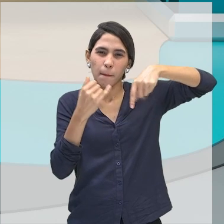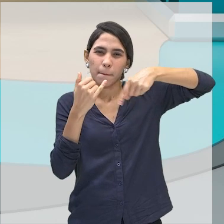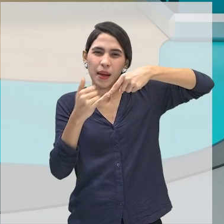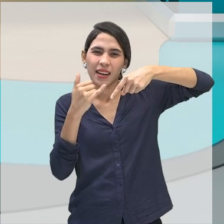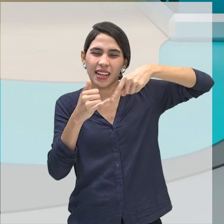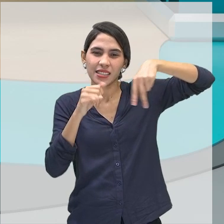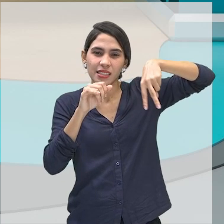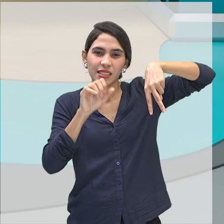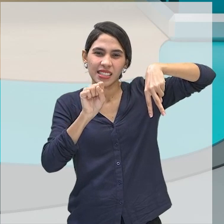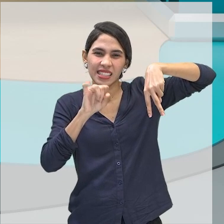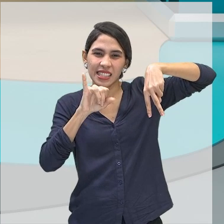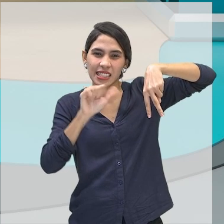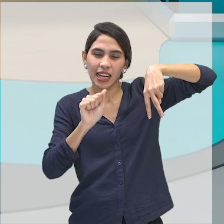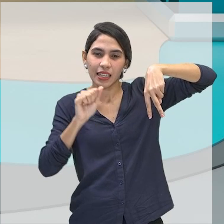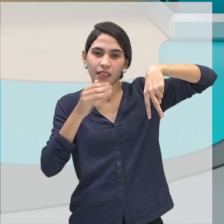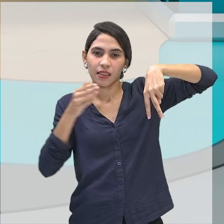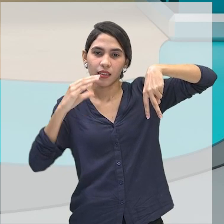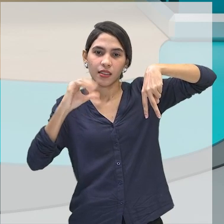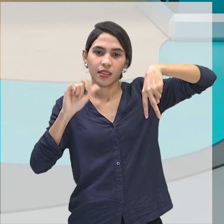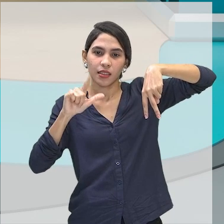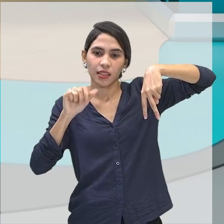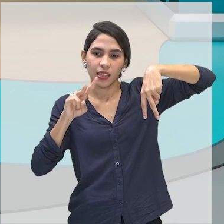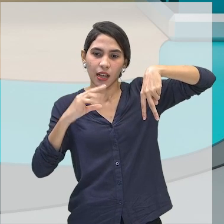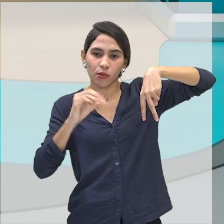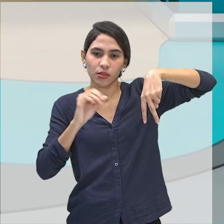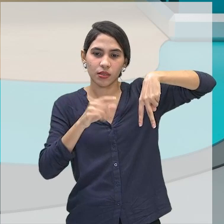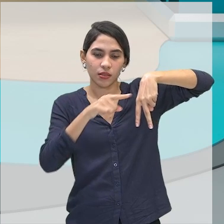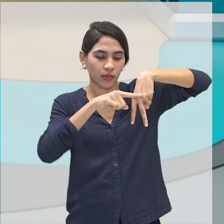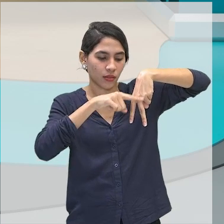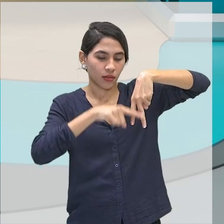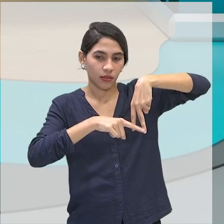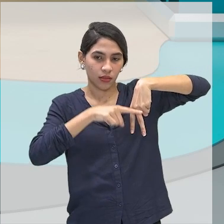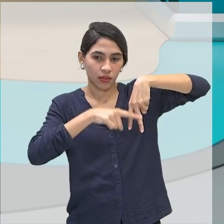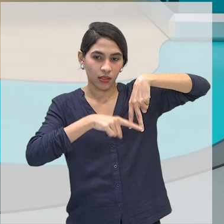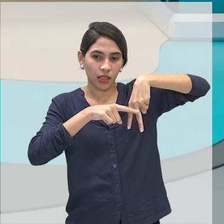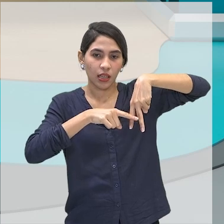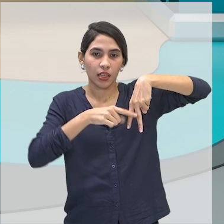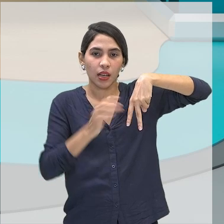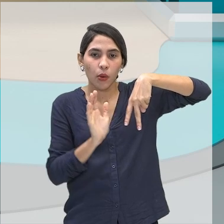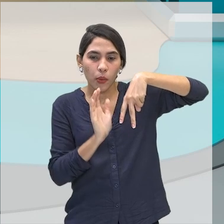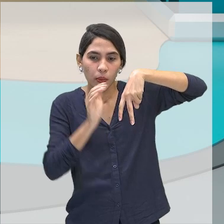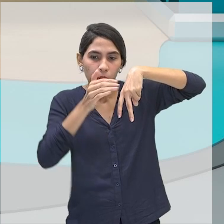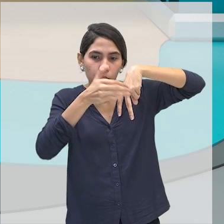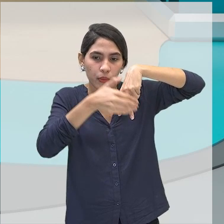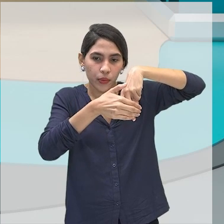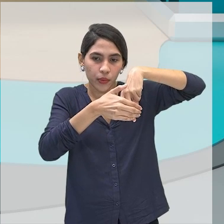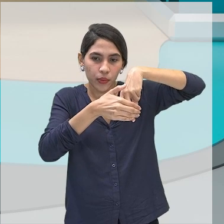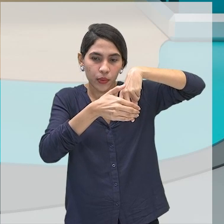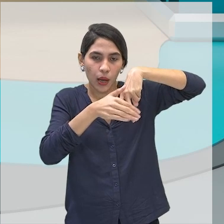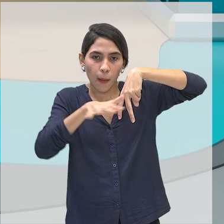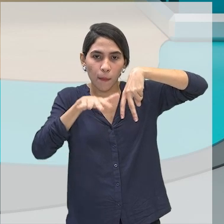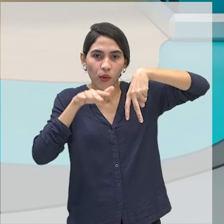praticante, e tudo isso para quê? Para esconder ali a movimentação das